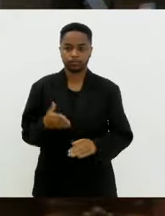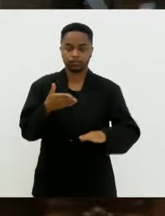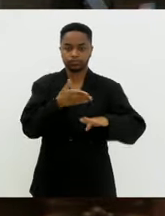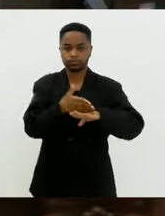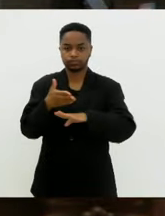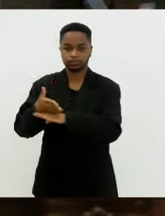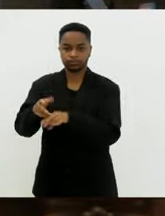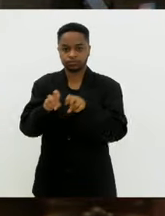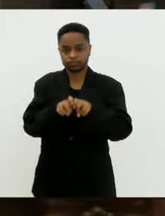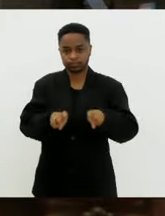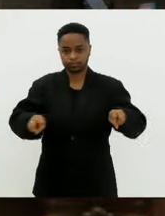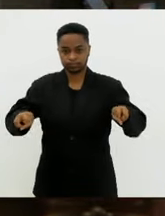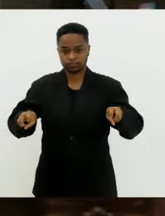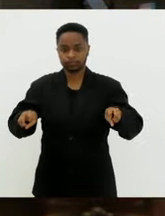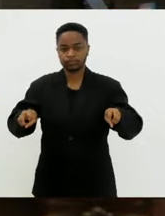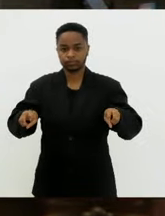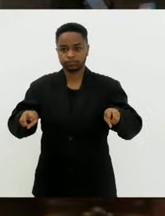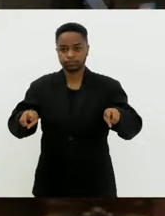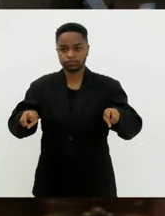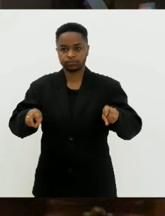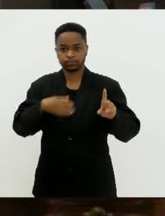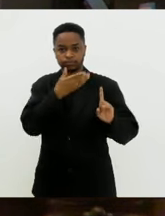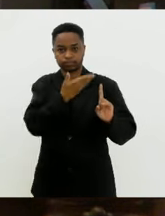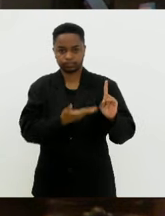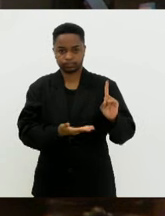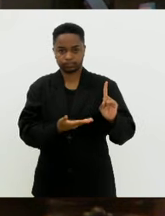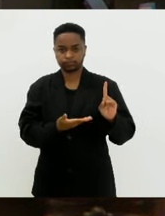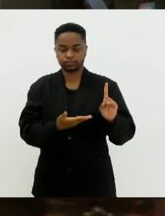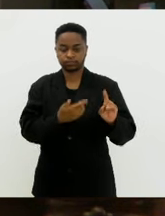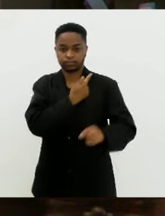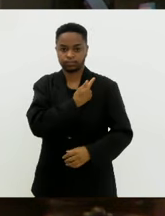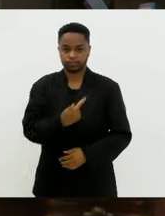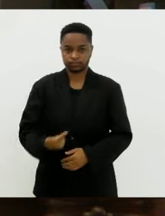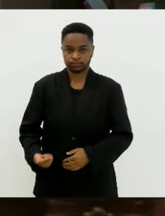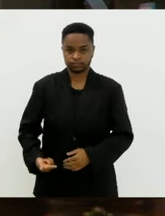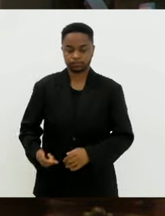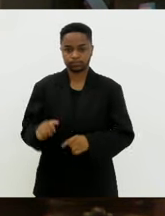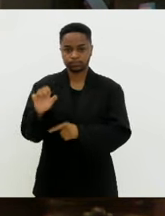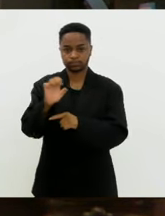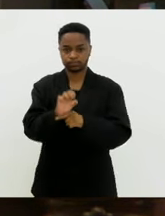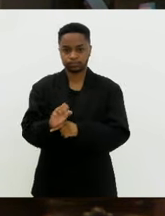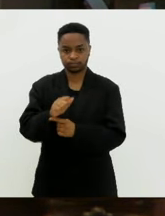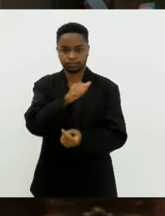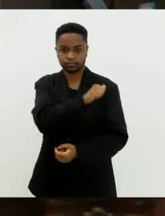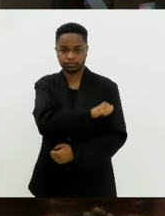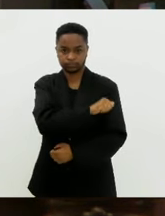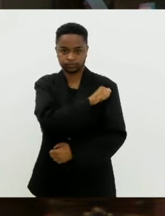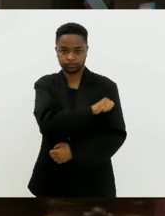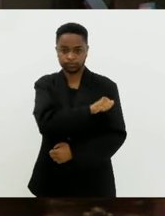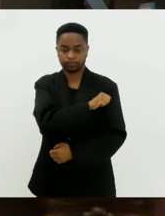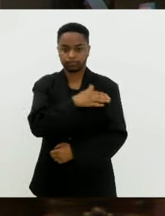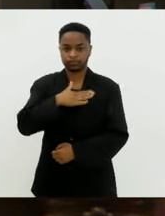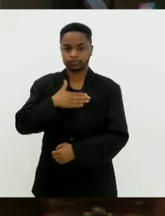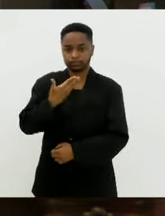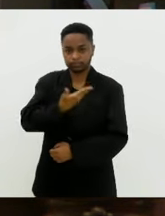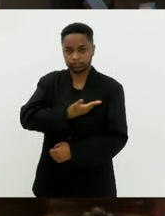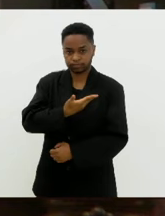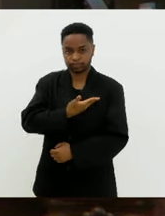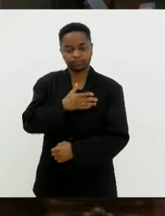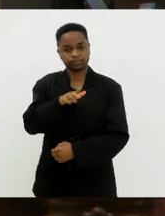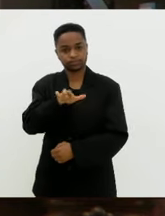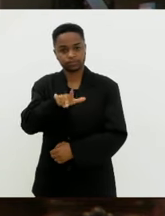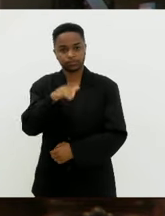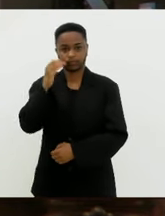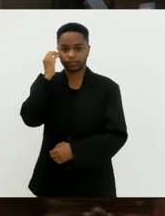mesa, o excelentíssimo senhor governador do estado do Rio de Janeiro, meu amigo e irmão